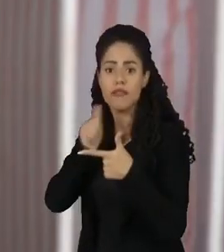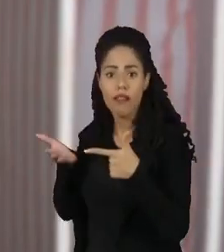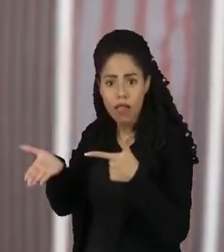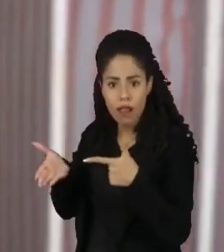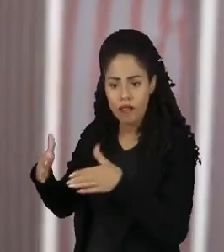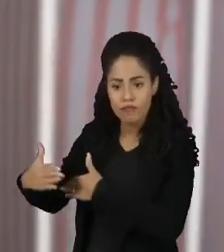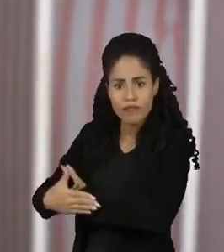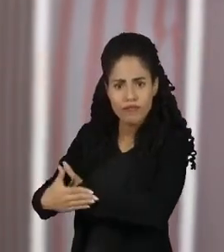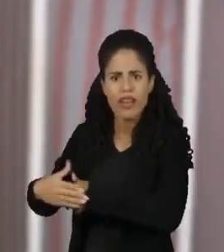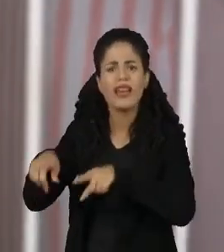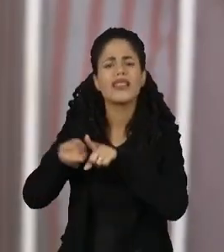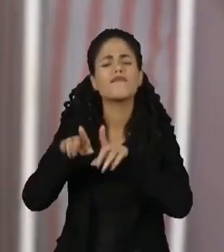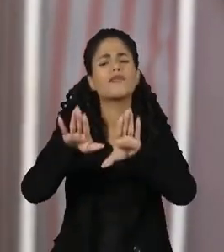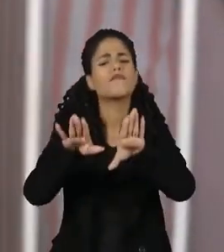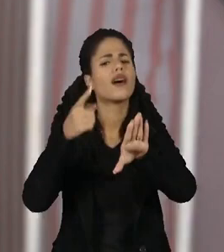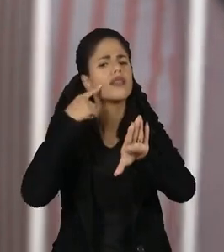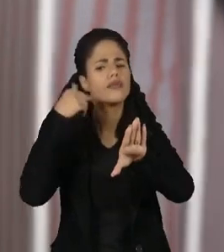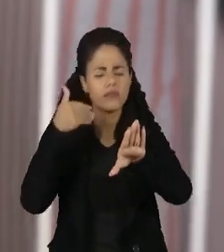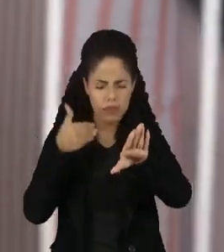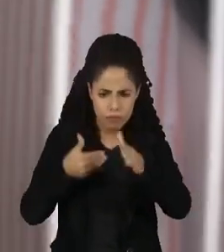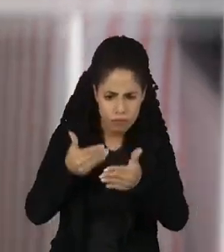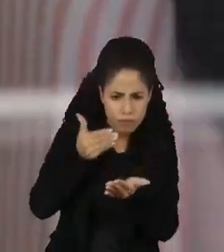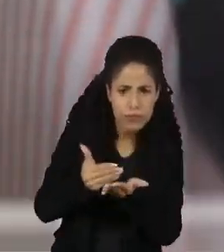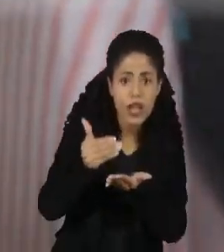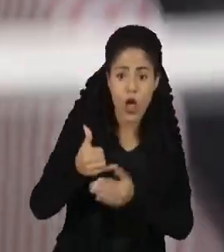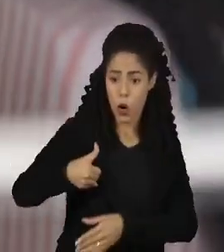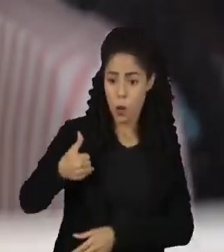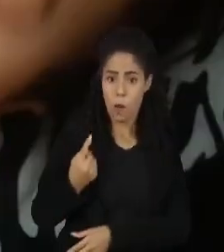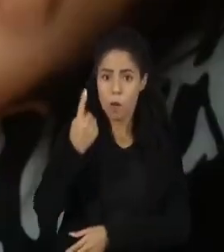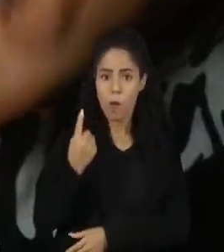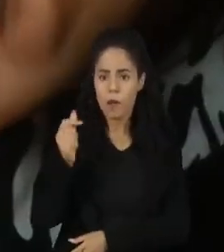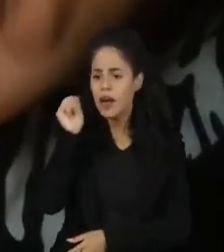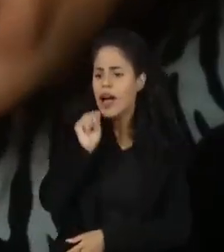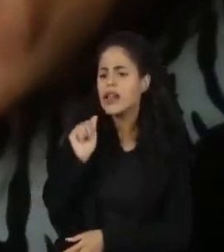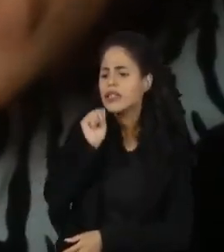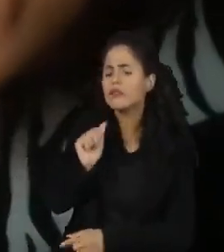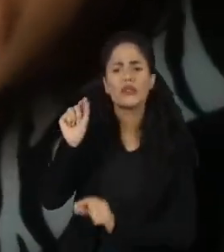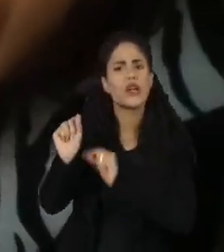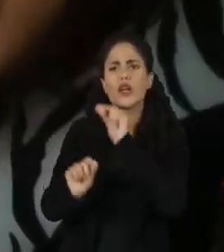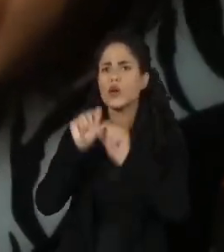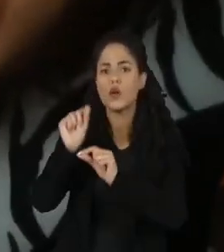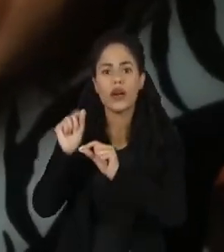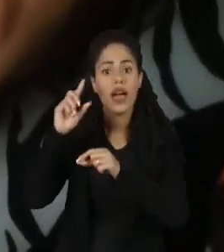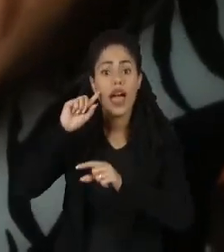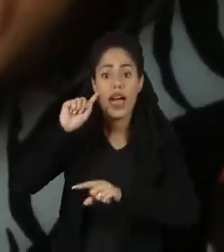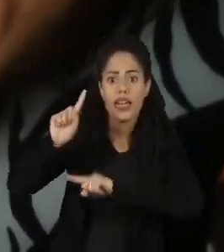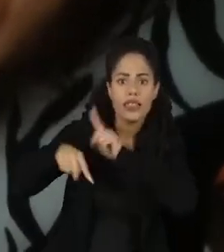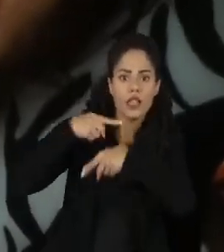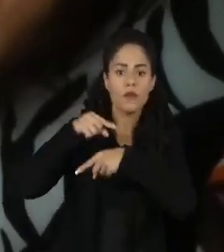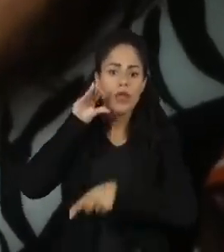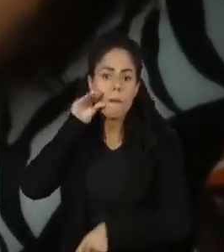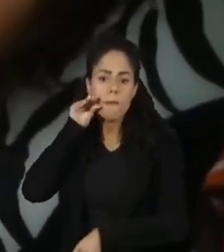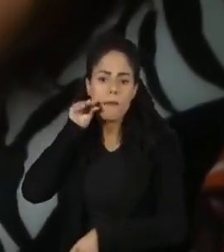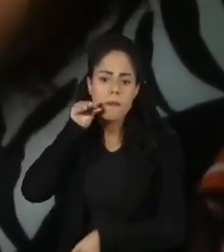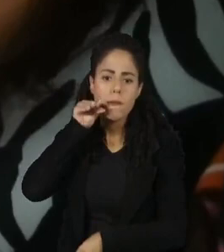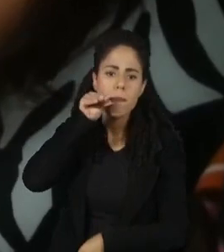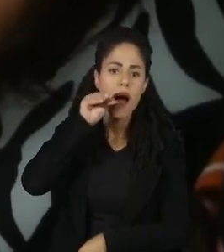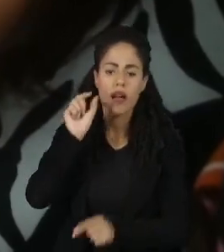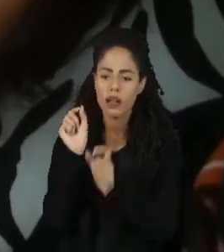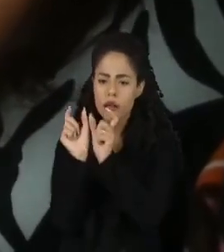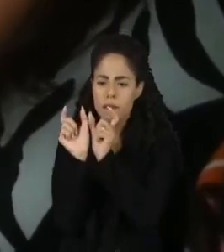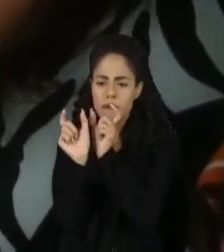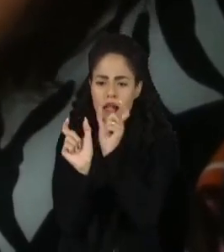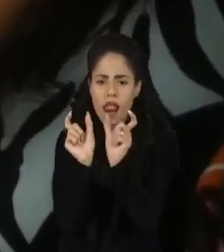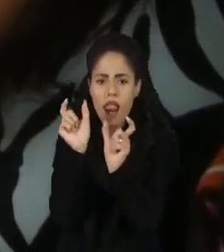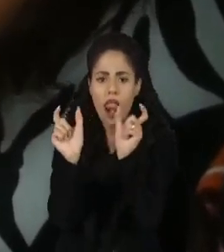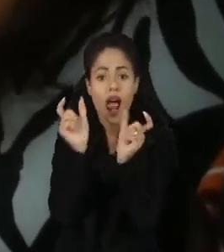meninas. O paradoxo é que, após o primeiro ano de vida, as meninas assumem a dianteira na produção de sons e das primeiras